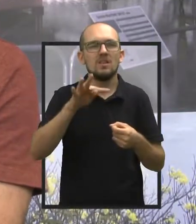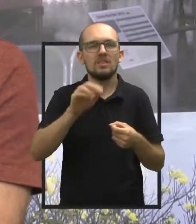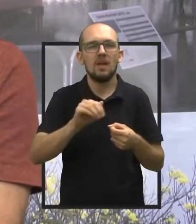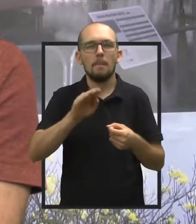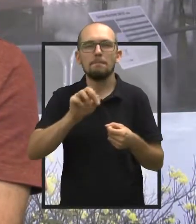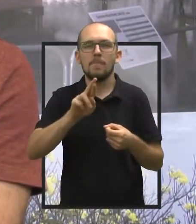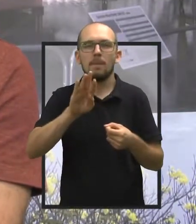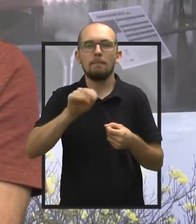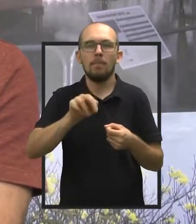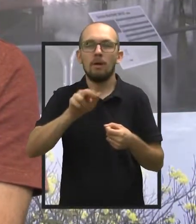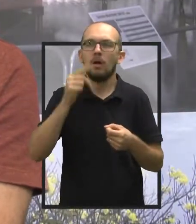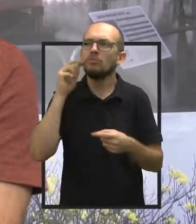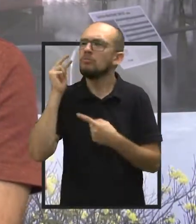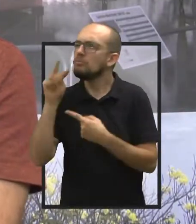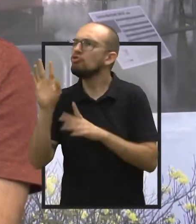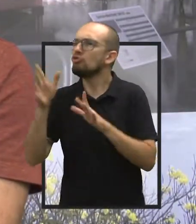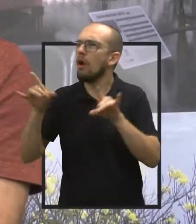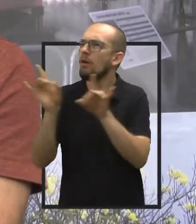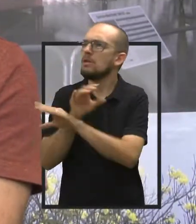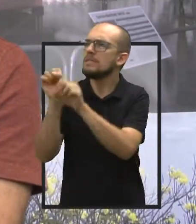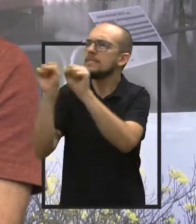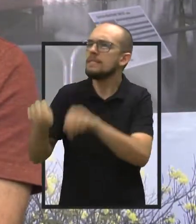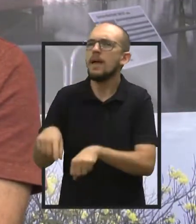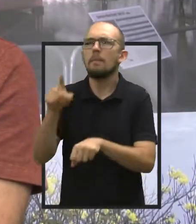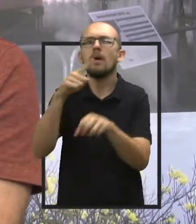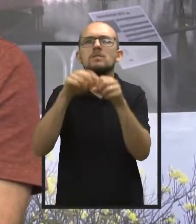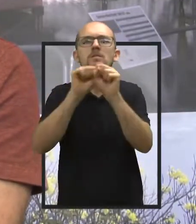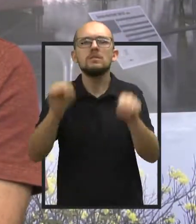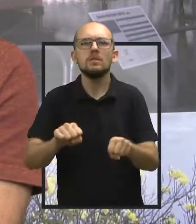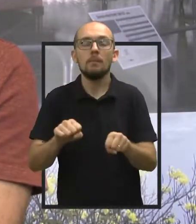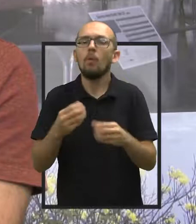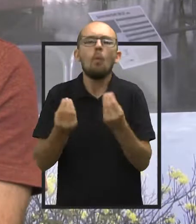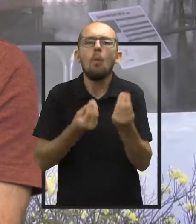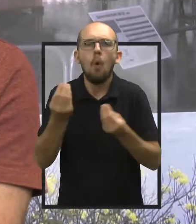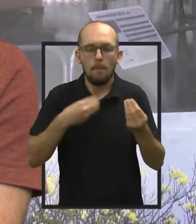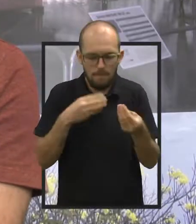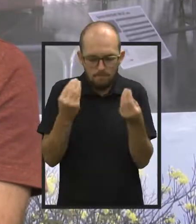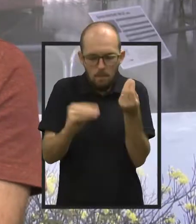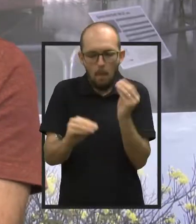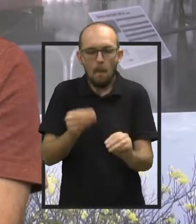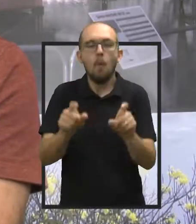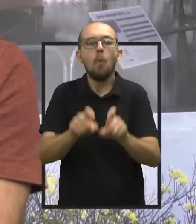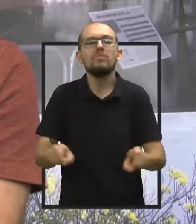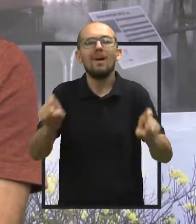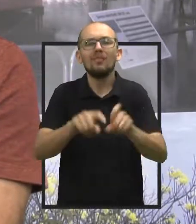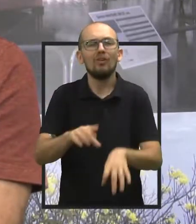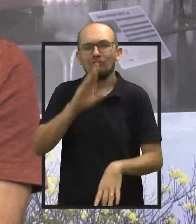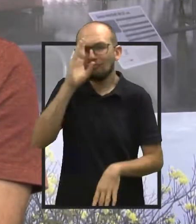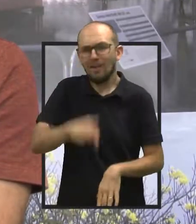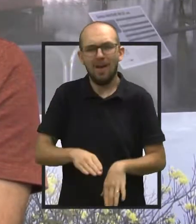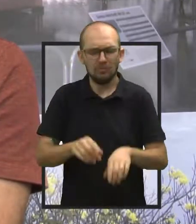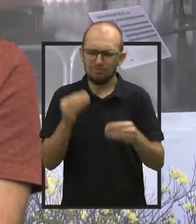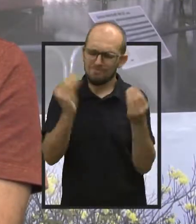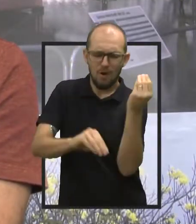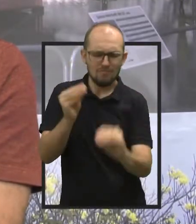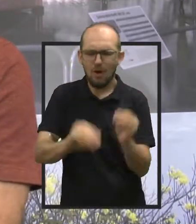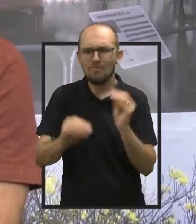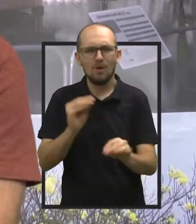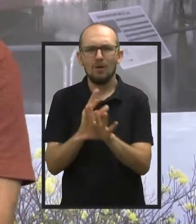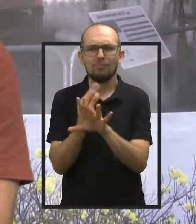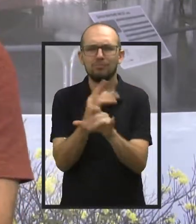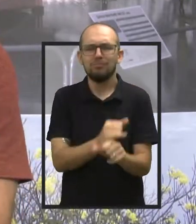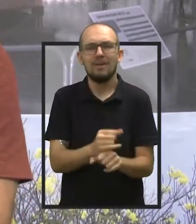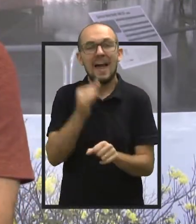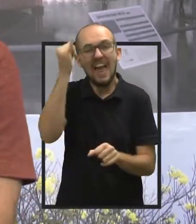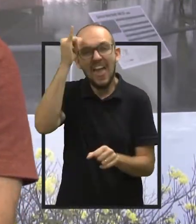É uma beleza. Você tem o controle de tudo, né? Você passa a gerenciar tudo, né? E você compra certo,